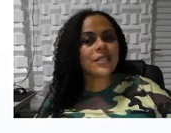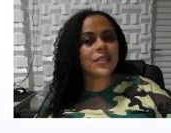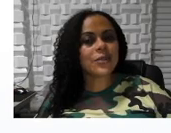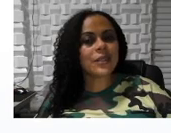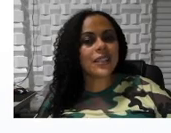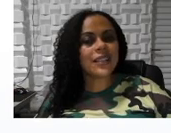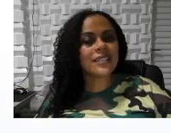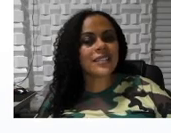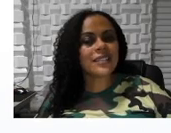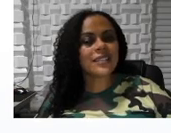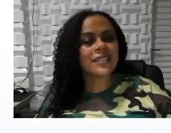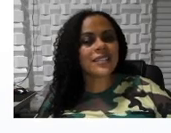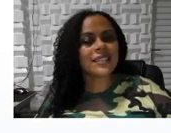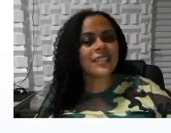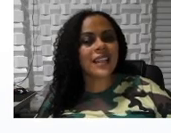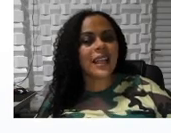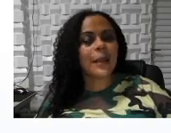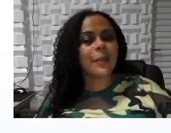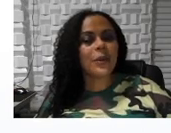proparoxítonas?